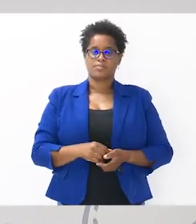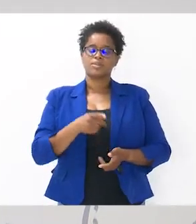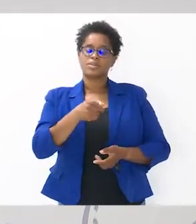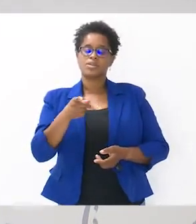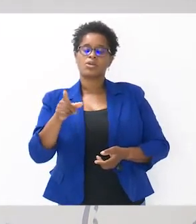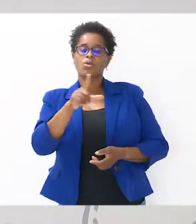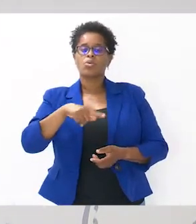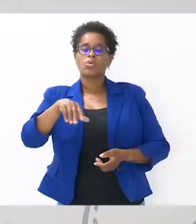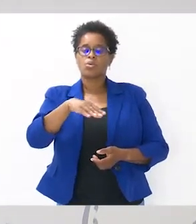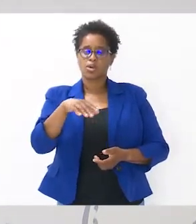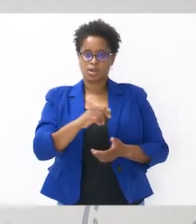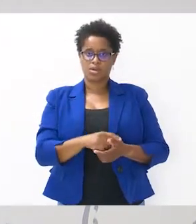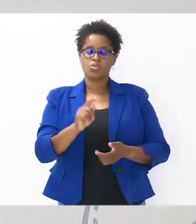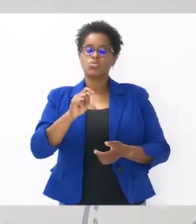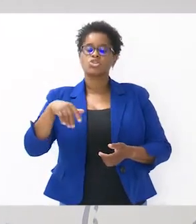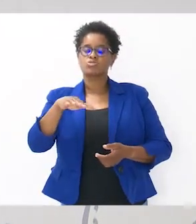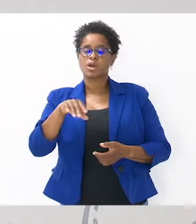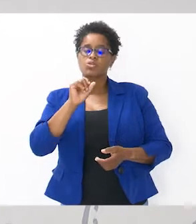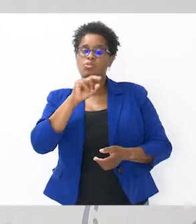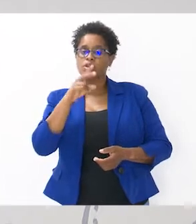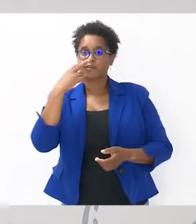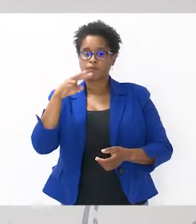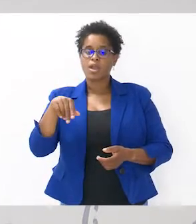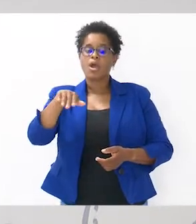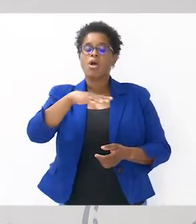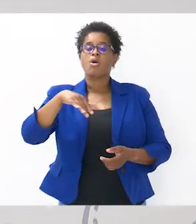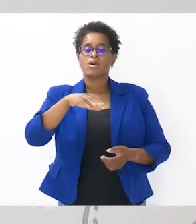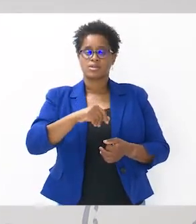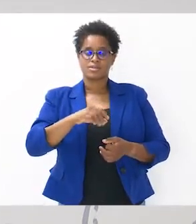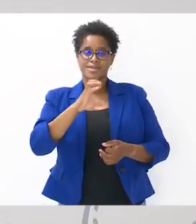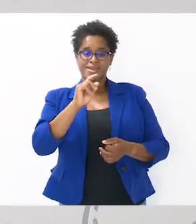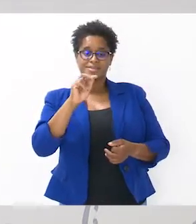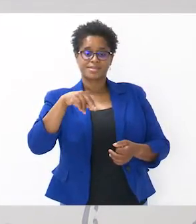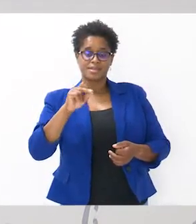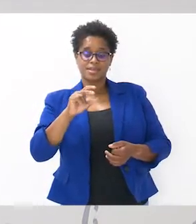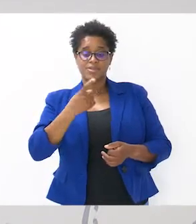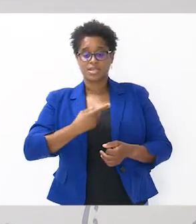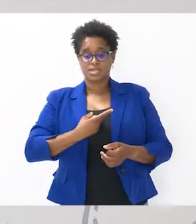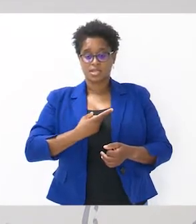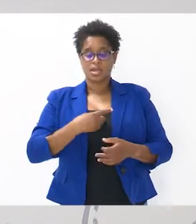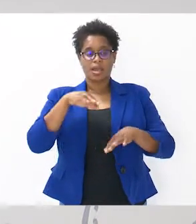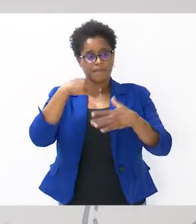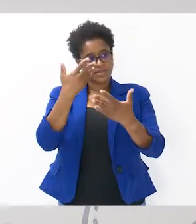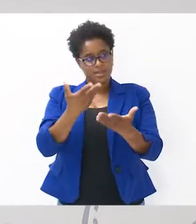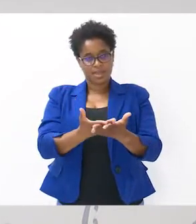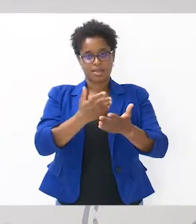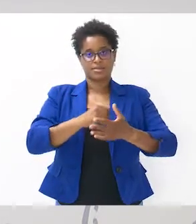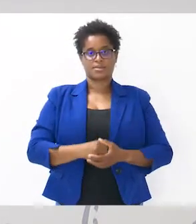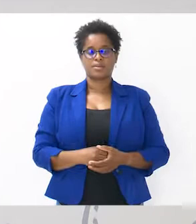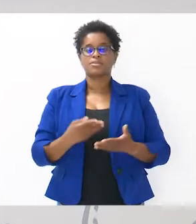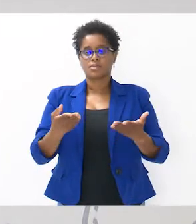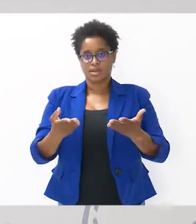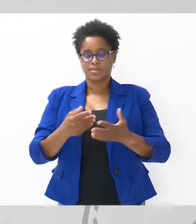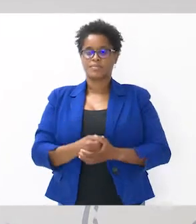o lugar, o espaço, como podem ver, onde a cena vai ser apresentada, não